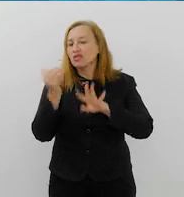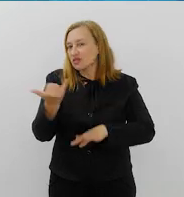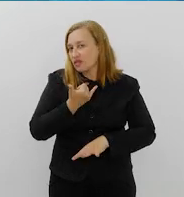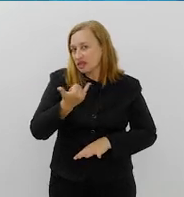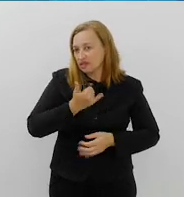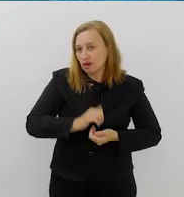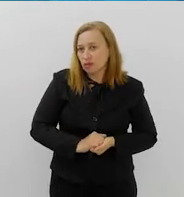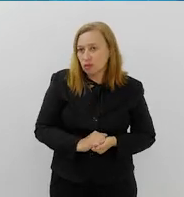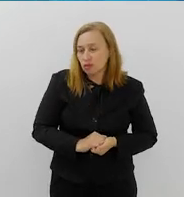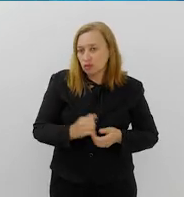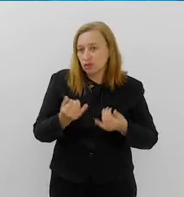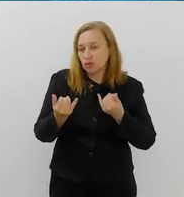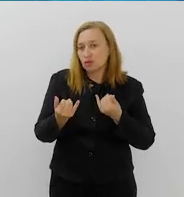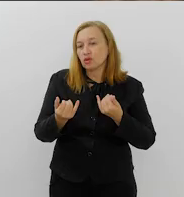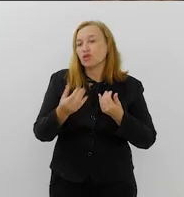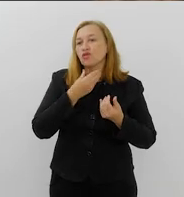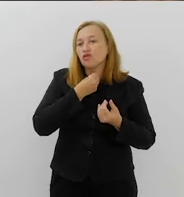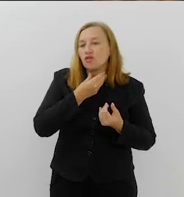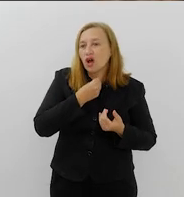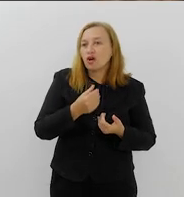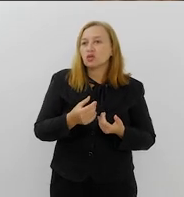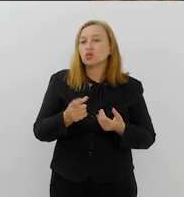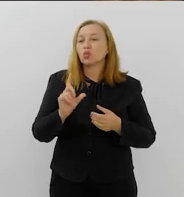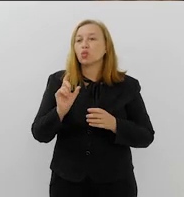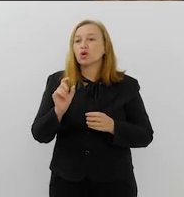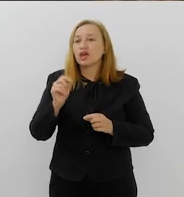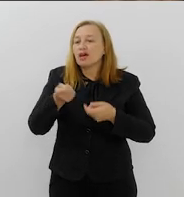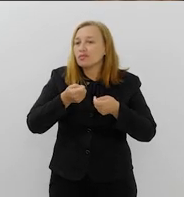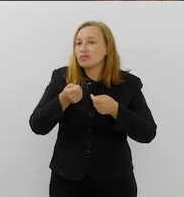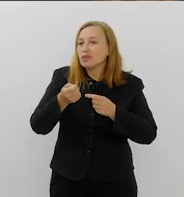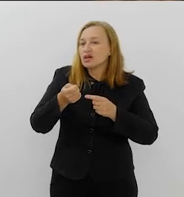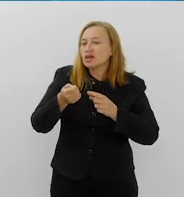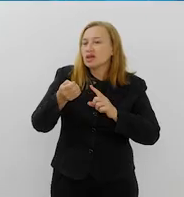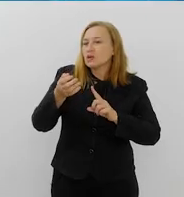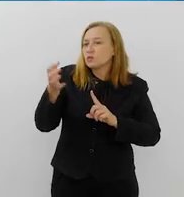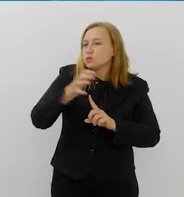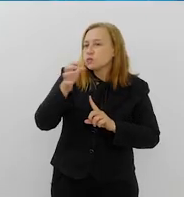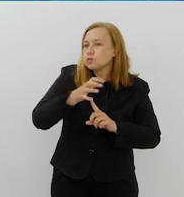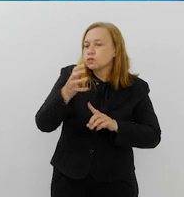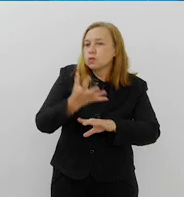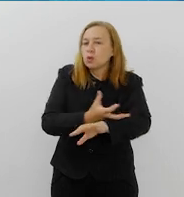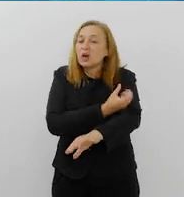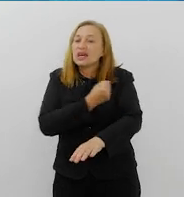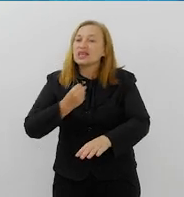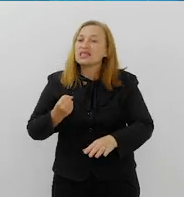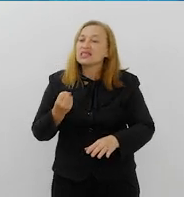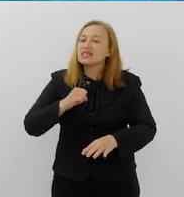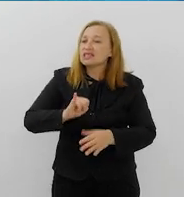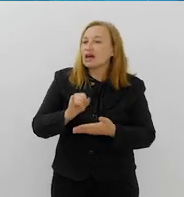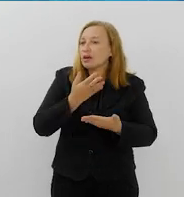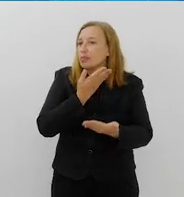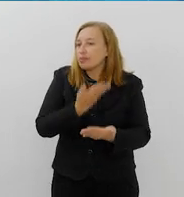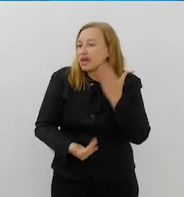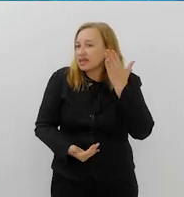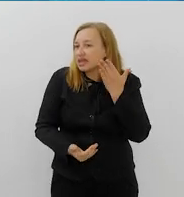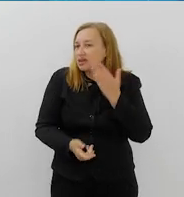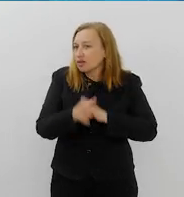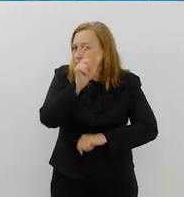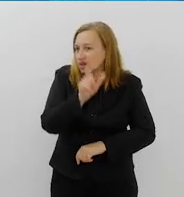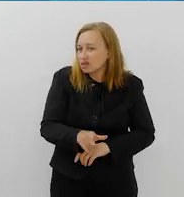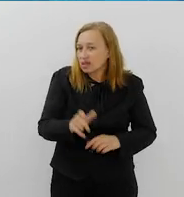fake news, né? O que é uma manipulação ali da emoção. Então, se a pessoa está